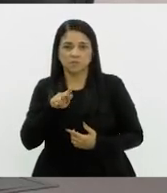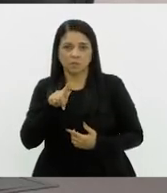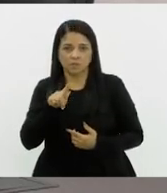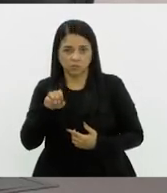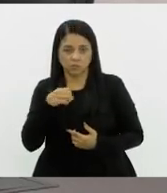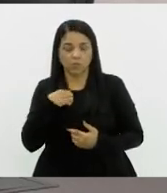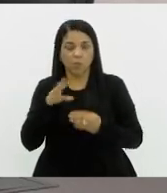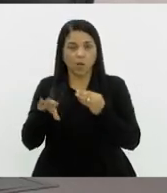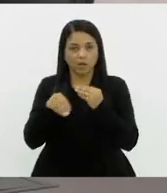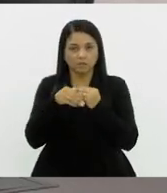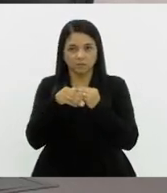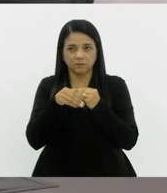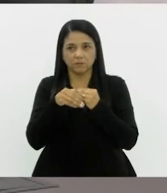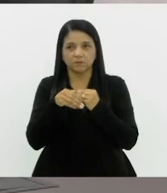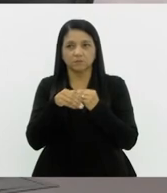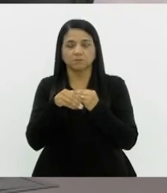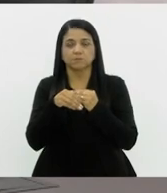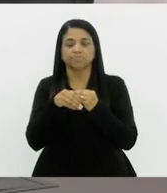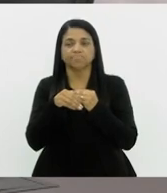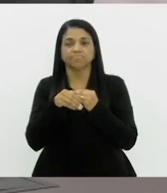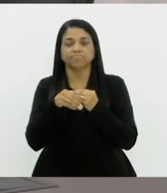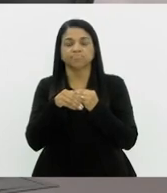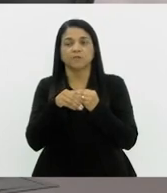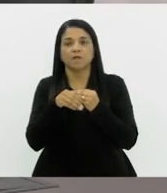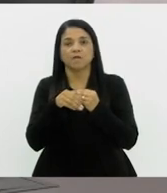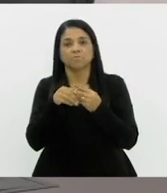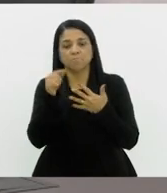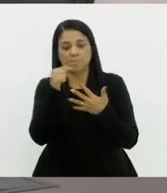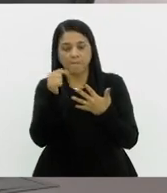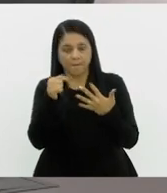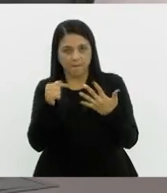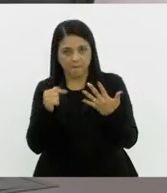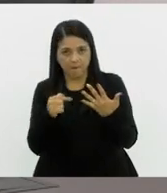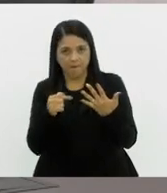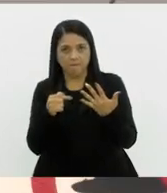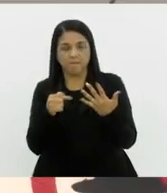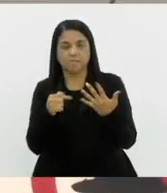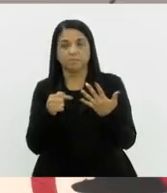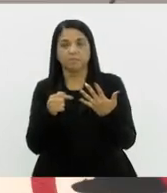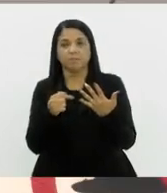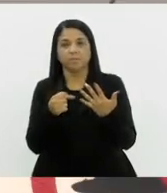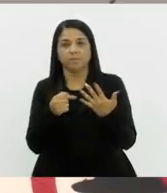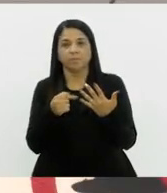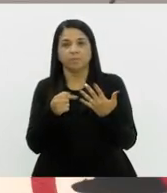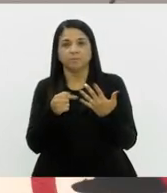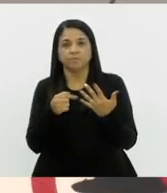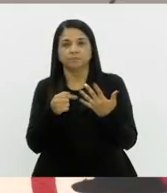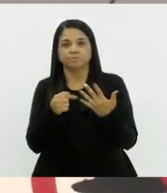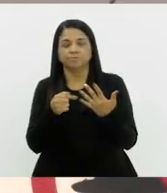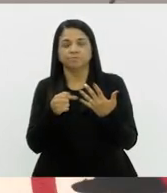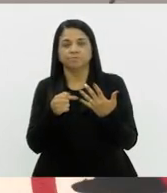eu acrescentaria a esses pontos, aqueles outros, né, de